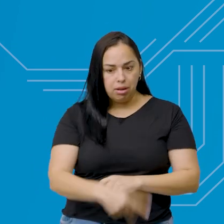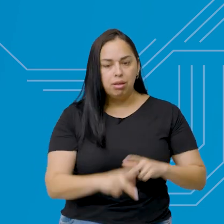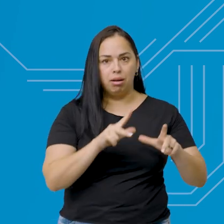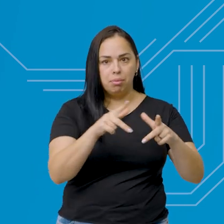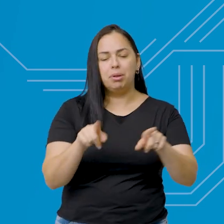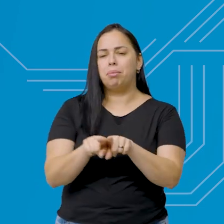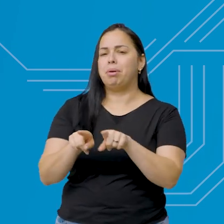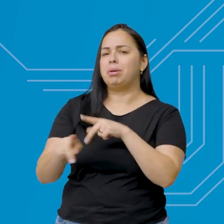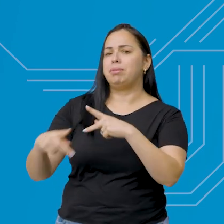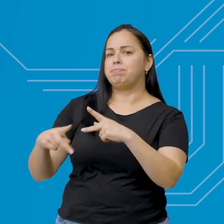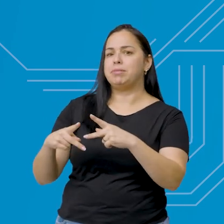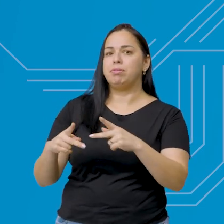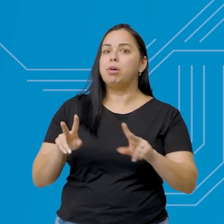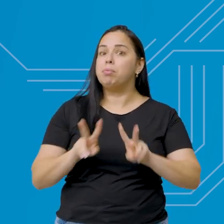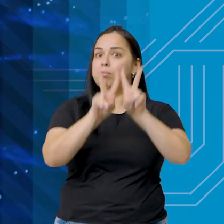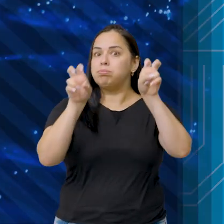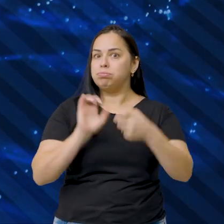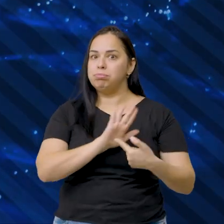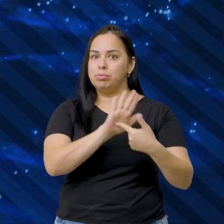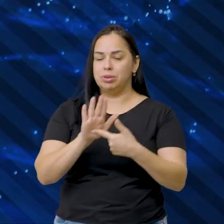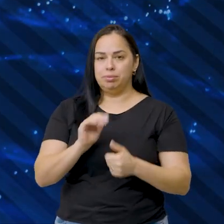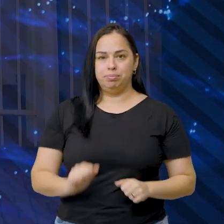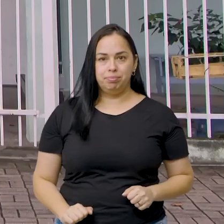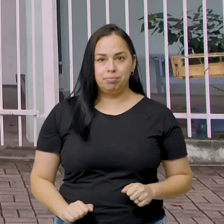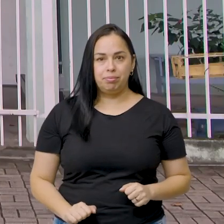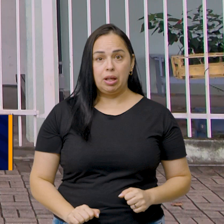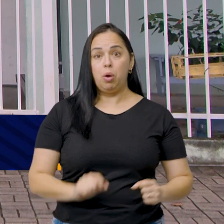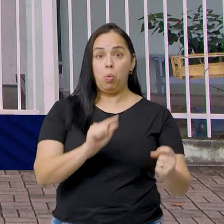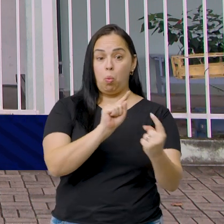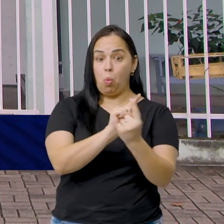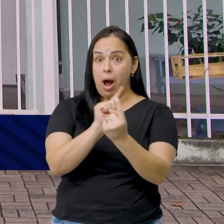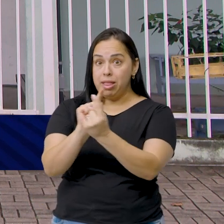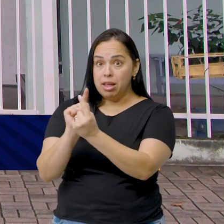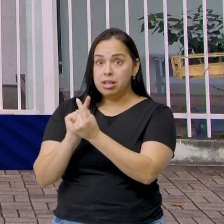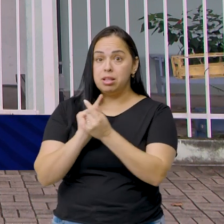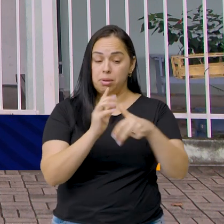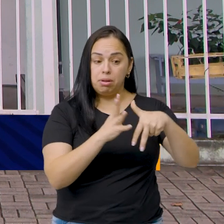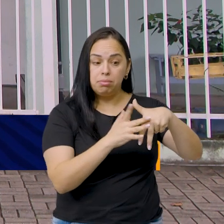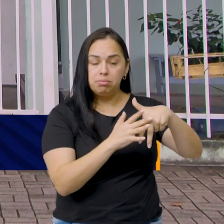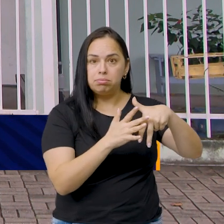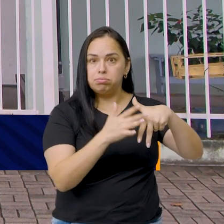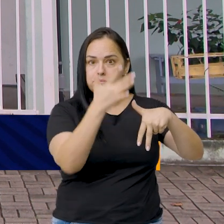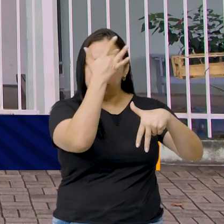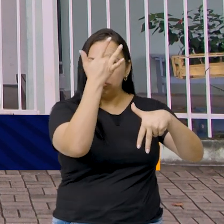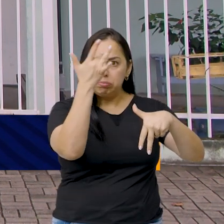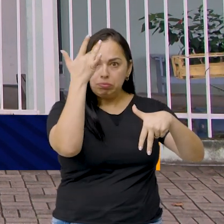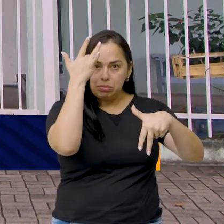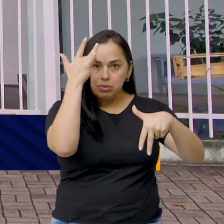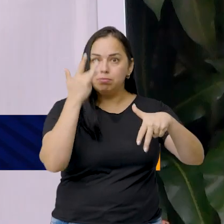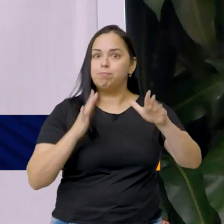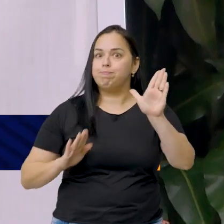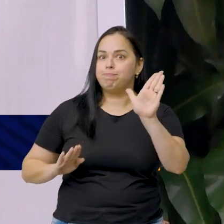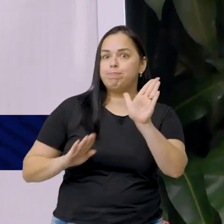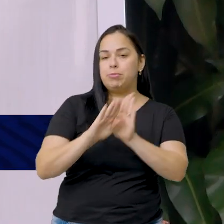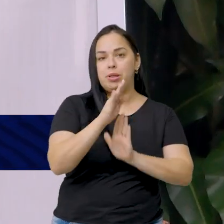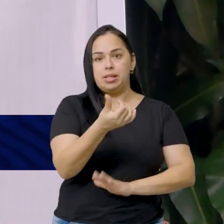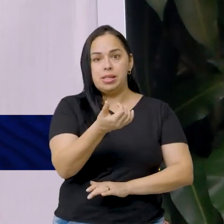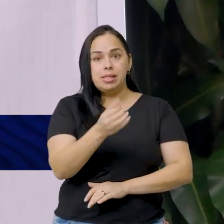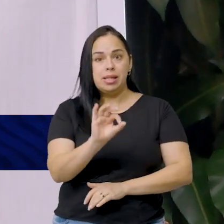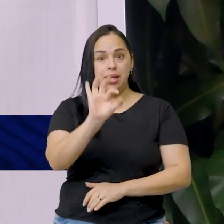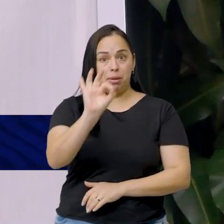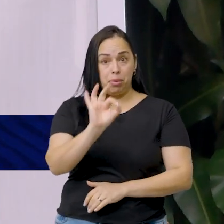José. Vamos aos destaques dessa edição? O número de atendimentos de doenças e transtornos mentais na rede pública